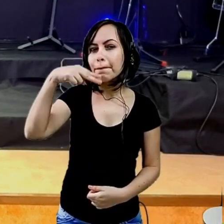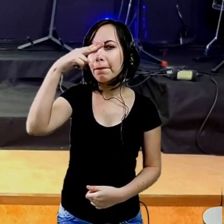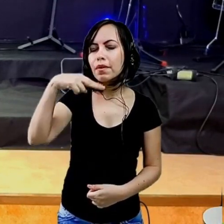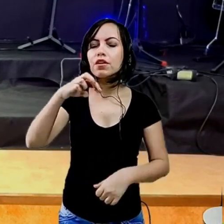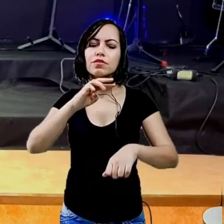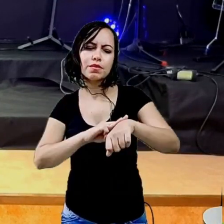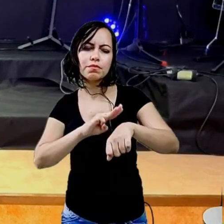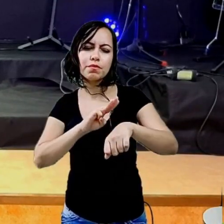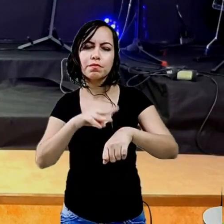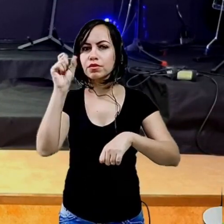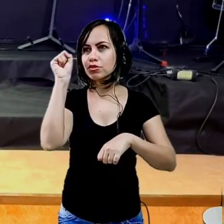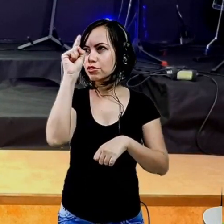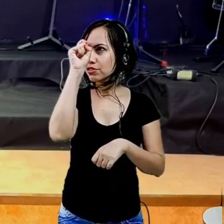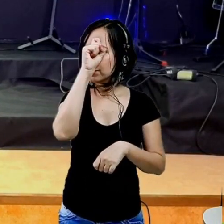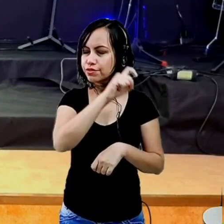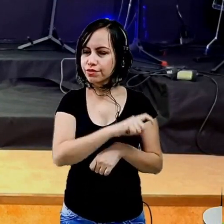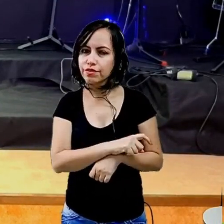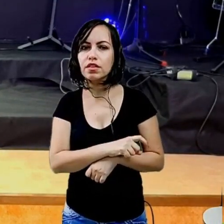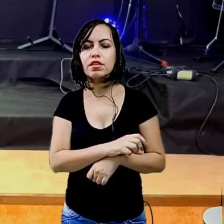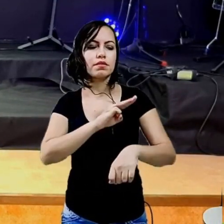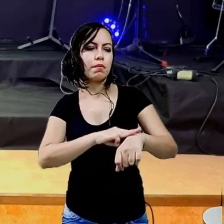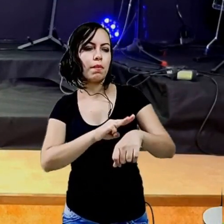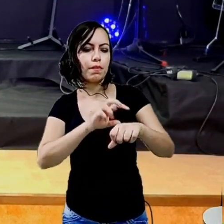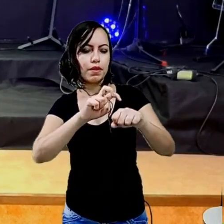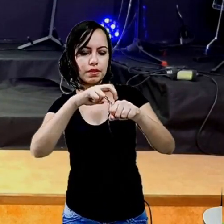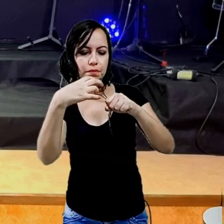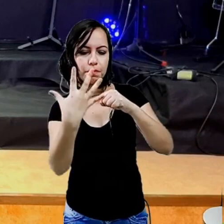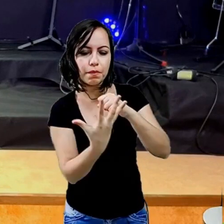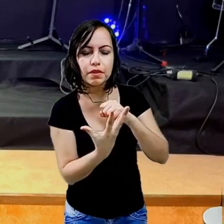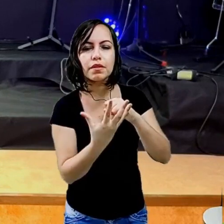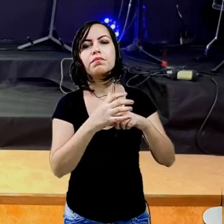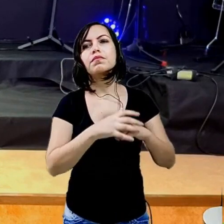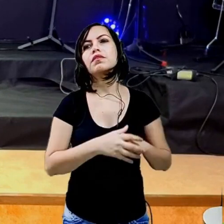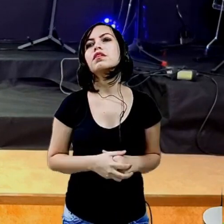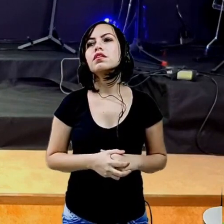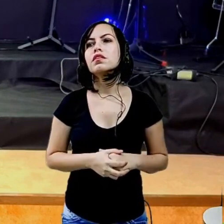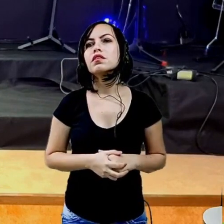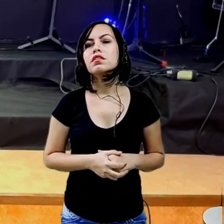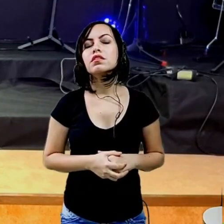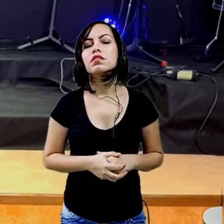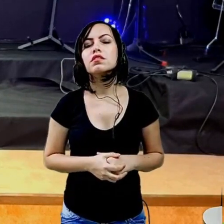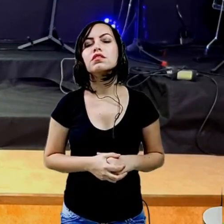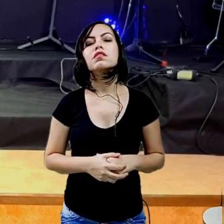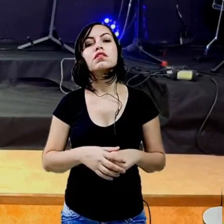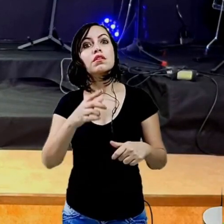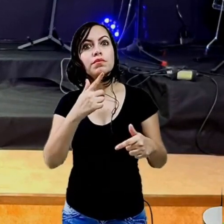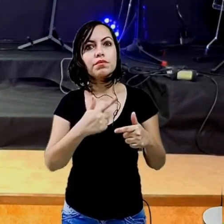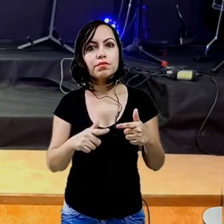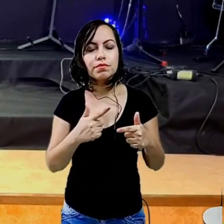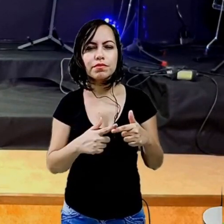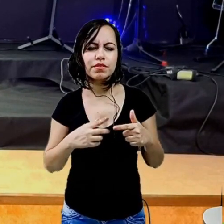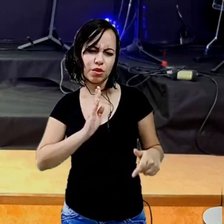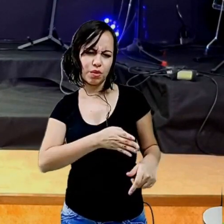tão difíceis, mesmo em momentos de pandemias, mesmo em momentos de crises, mesmo em momentos de